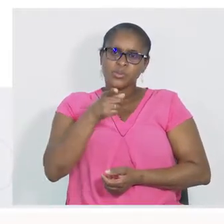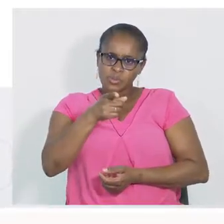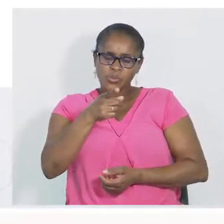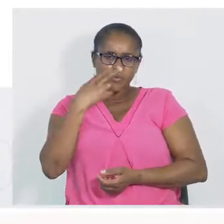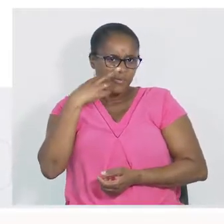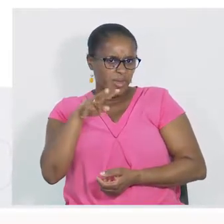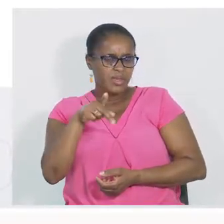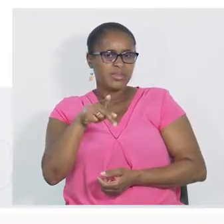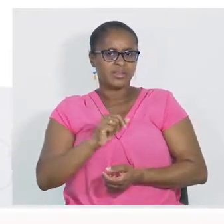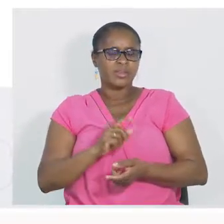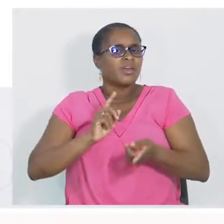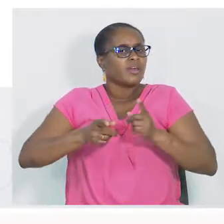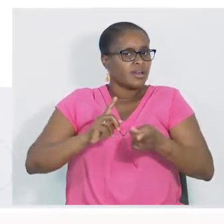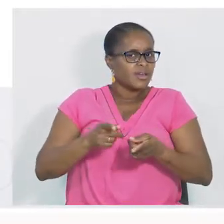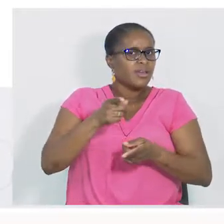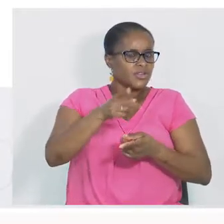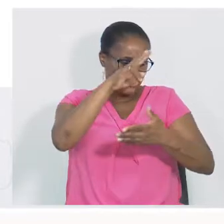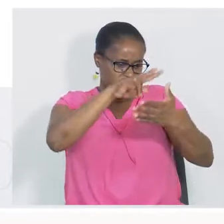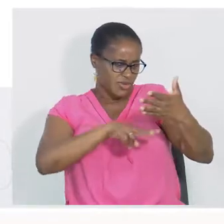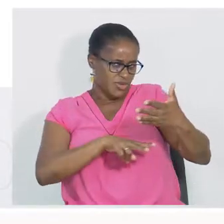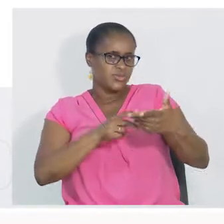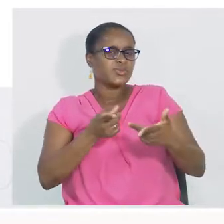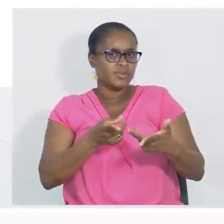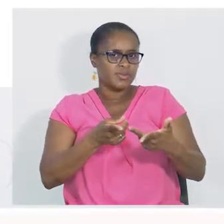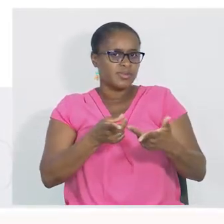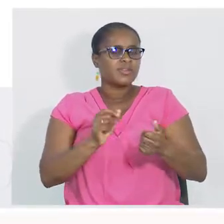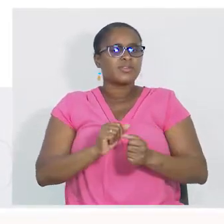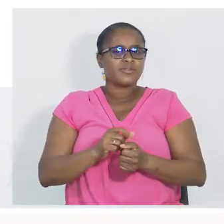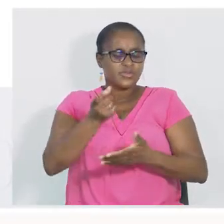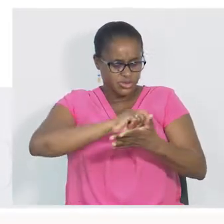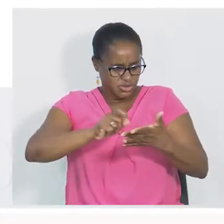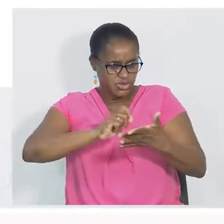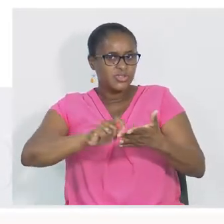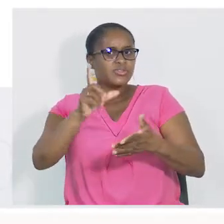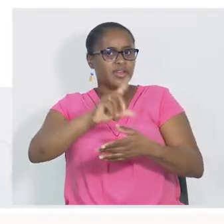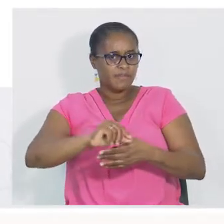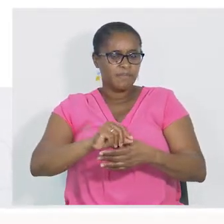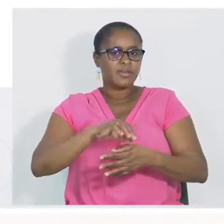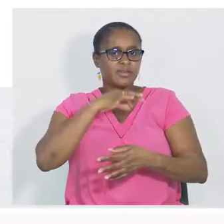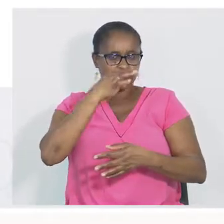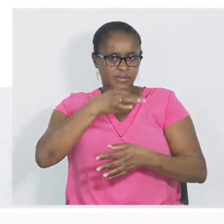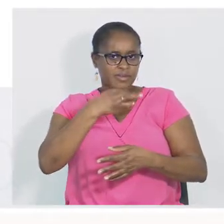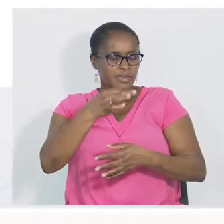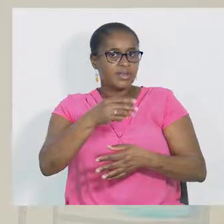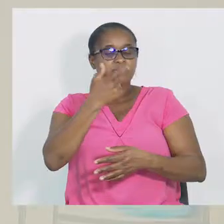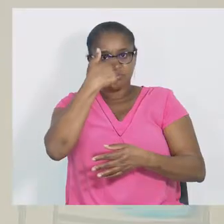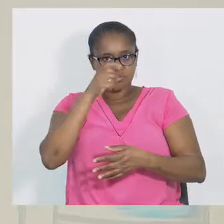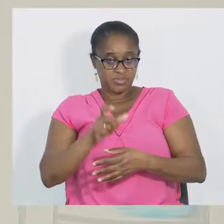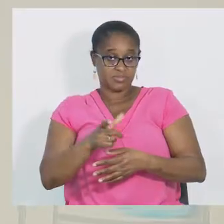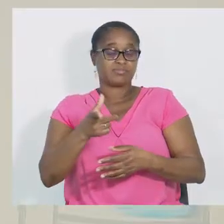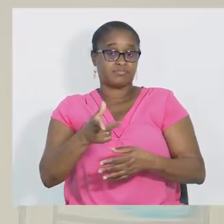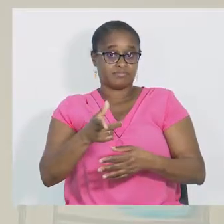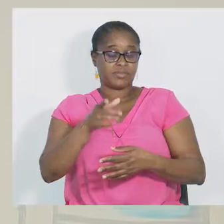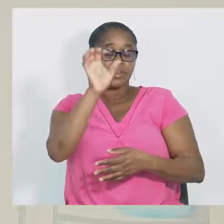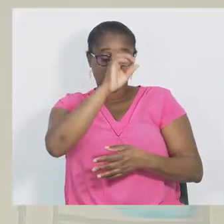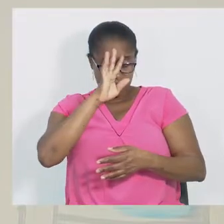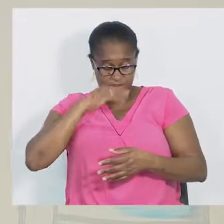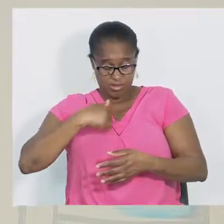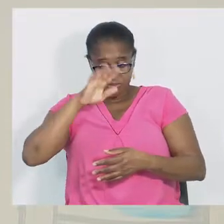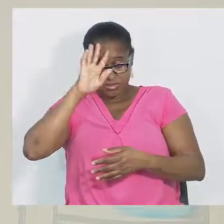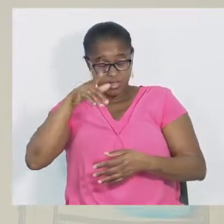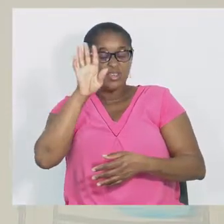sem morrer, por causa da gula, não é? E depois teve que voltar à terra, de uma forma assim meio esquisita,